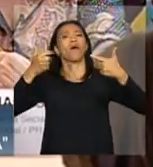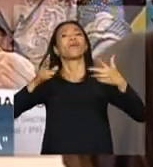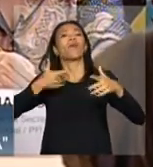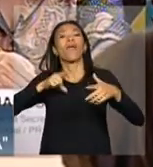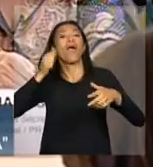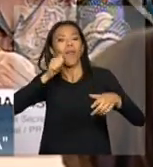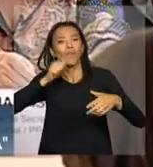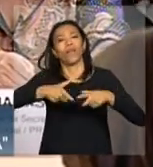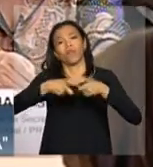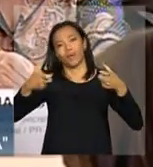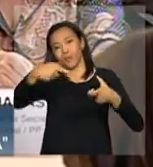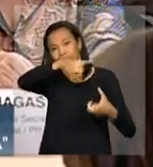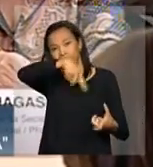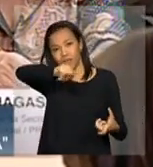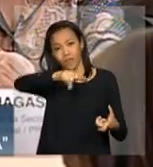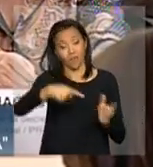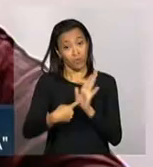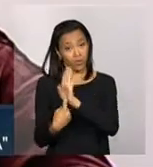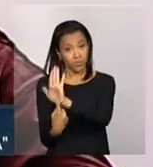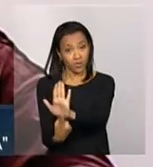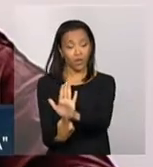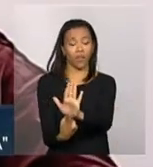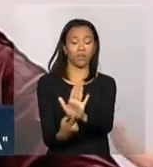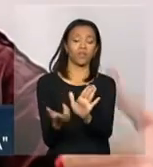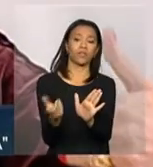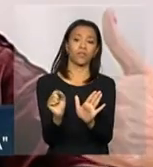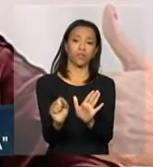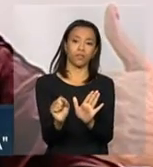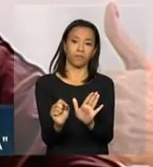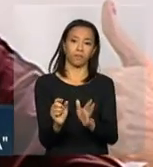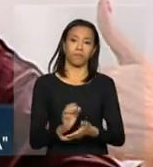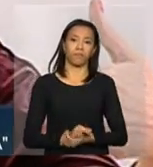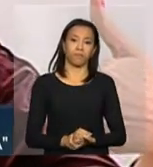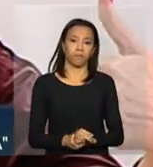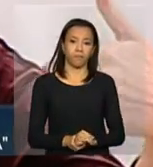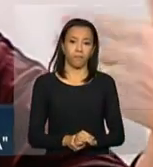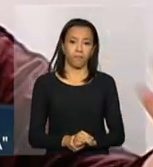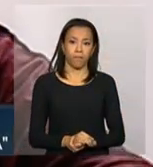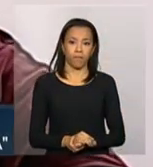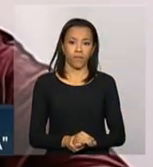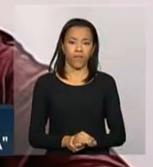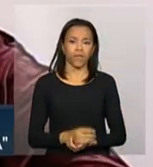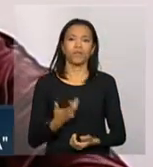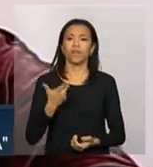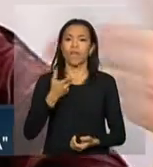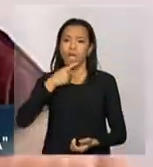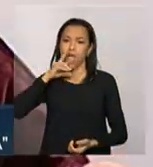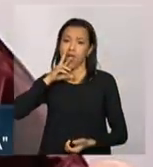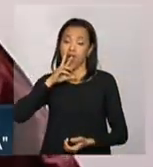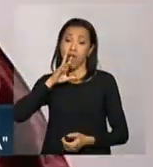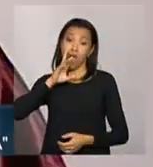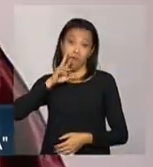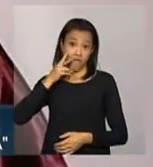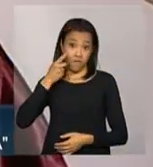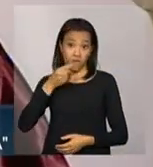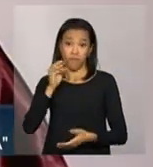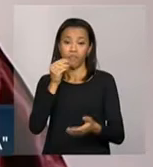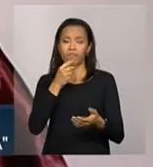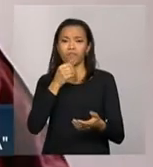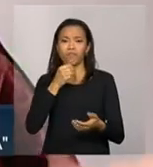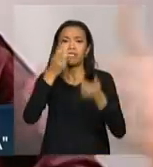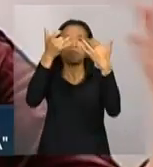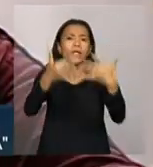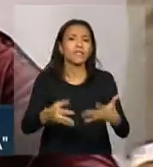mesa e mostrar que uma das formas de responder essa falta de